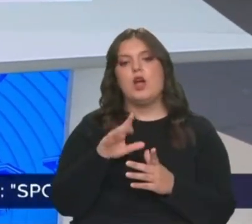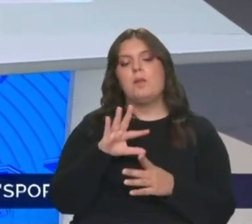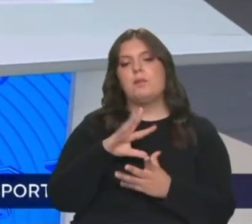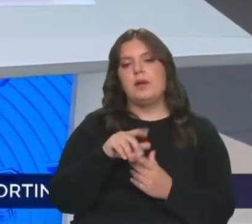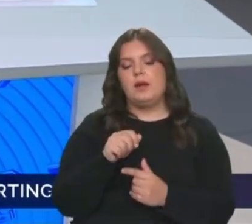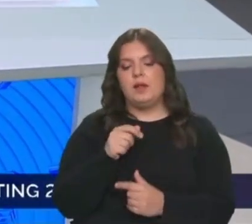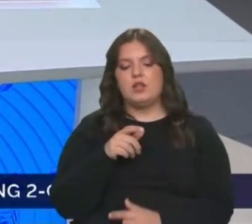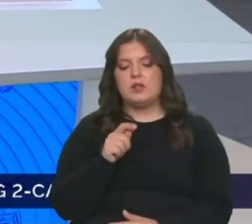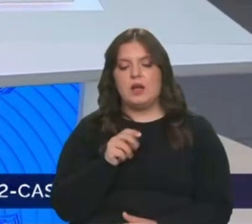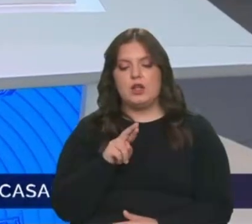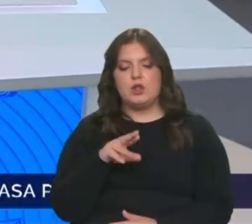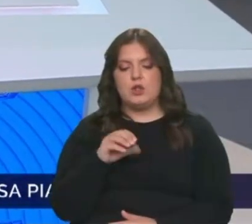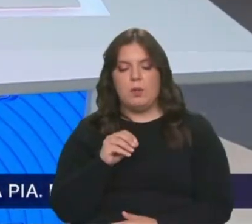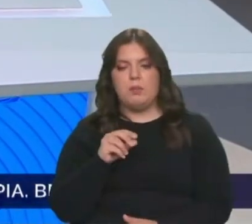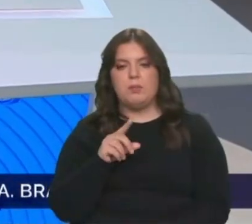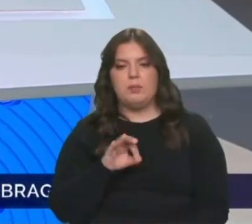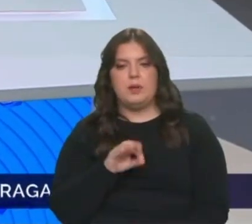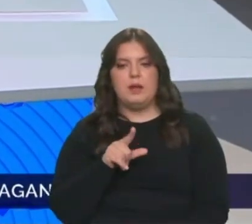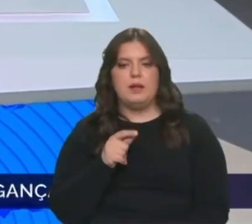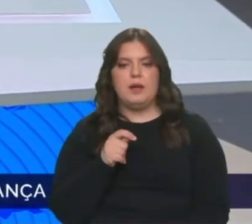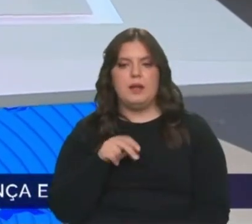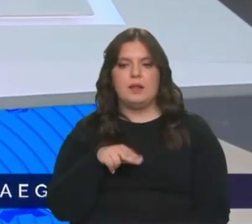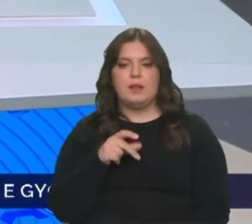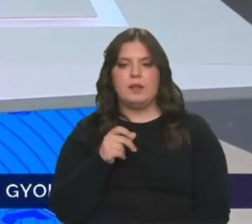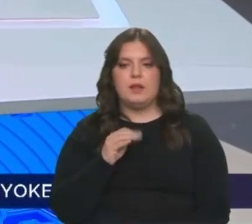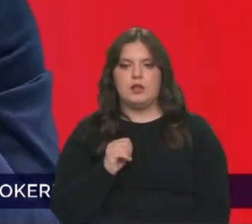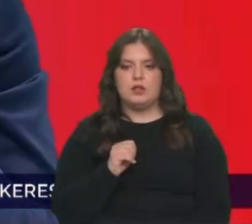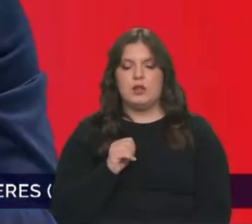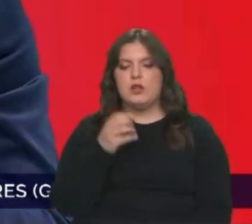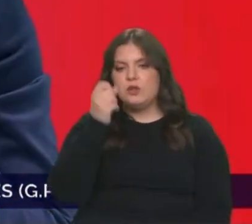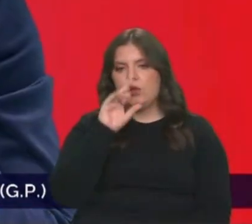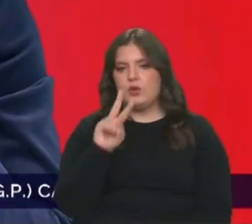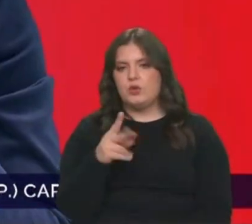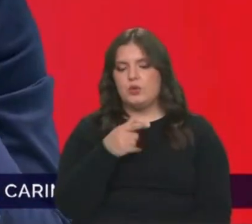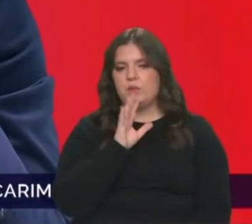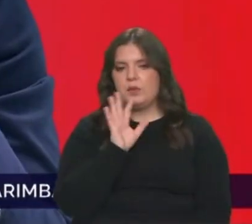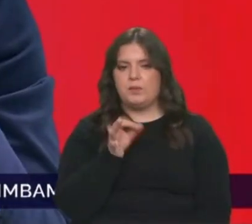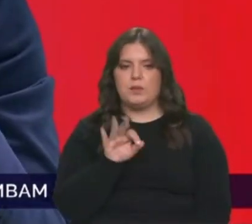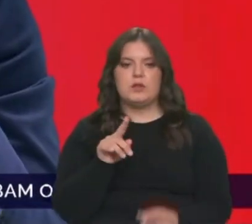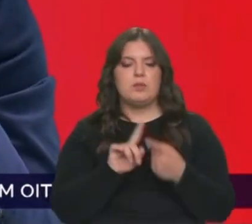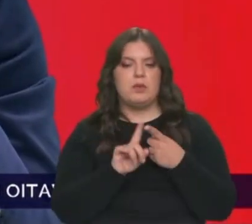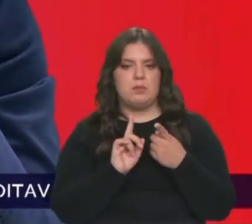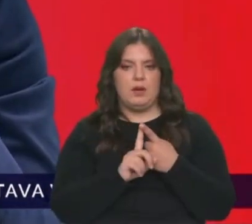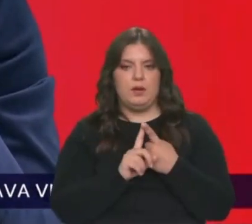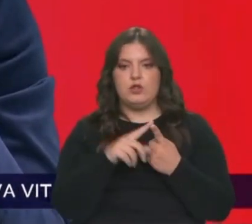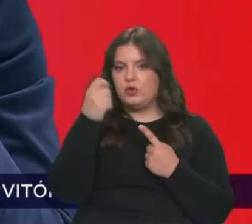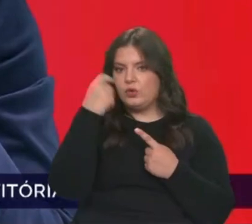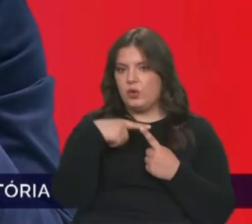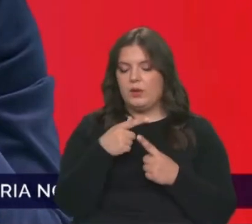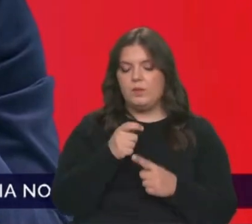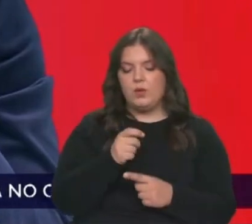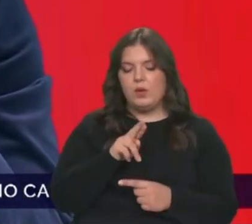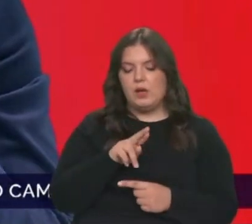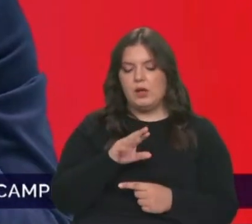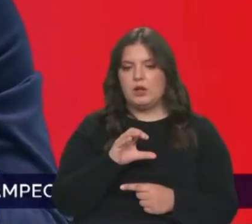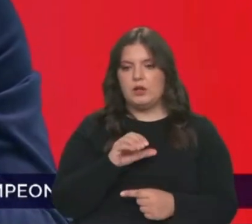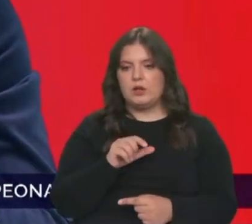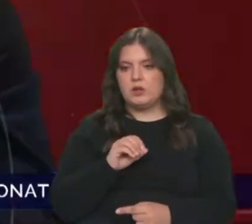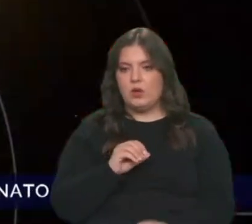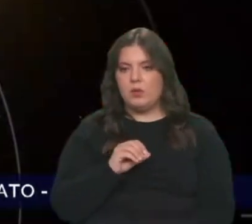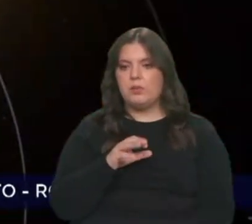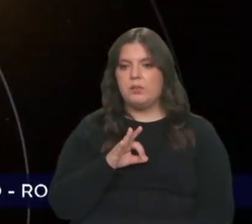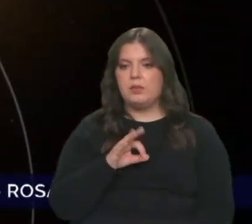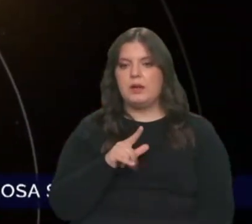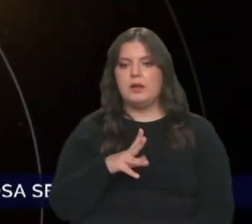Que agora andamos sempre à procura de planetas fora aqui do nosso... E temos 2 histórias deliciosas. E olha, a primeira história de um exoplaneta começa na década de